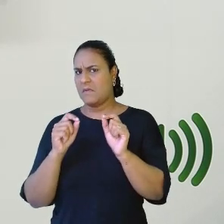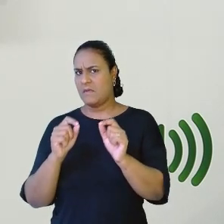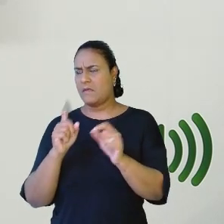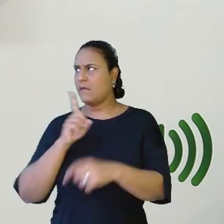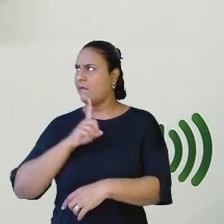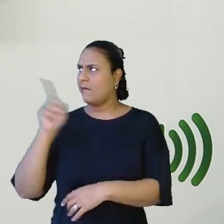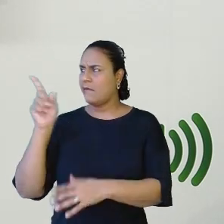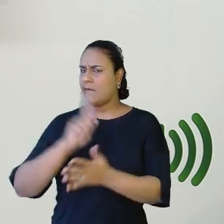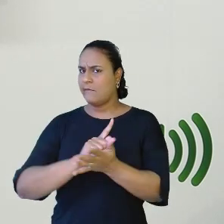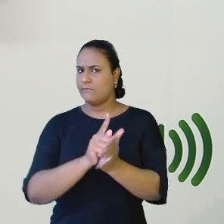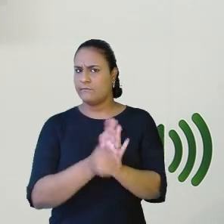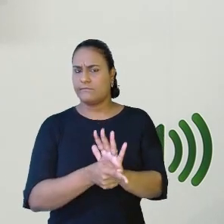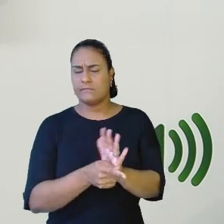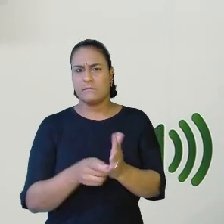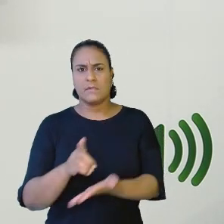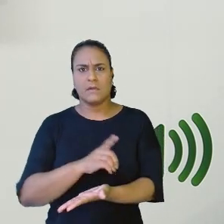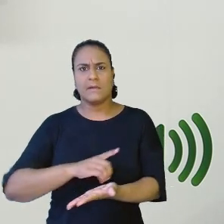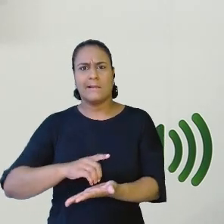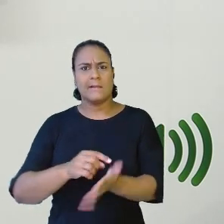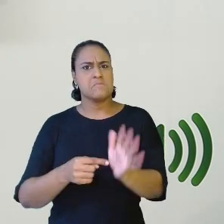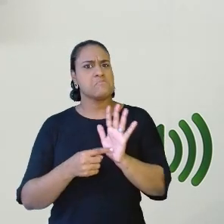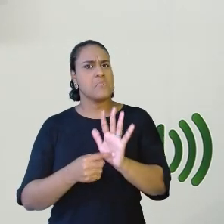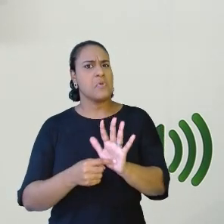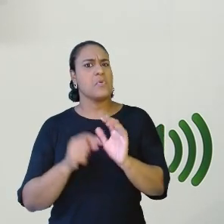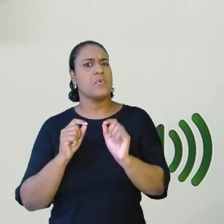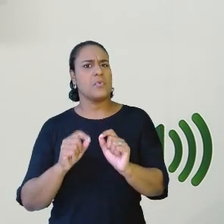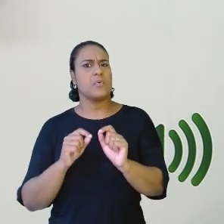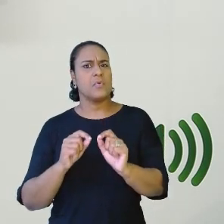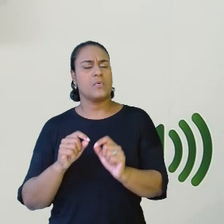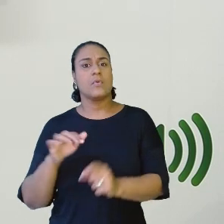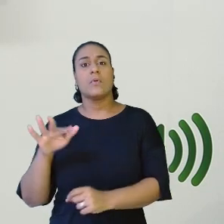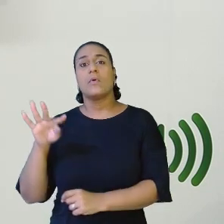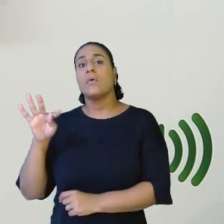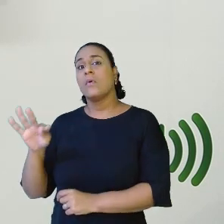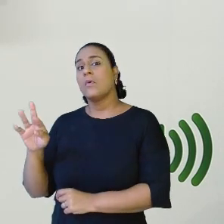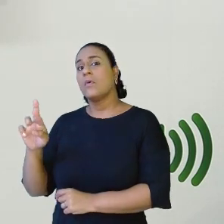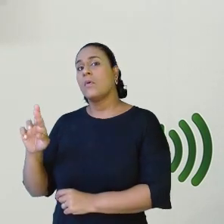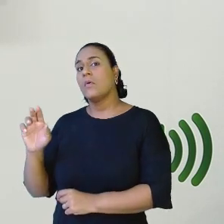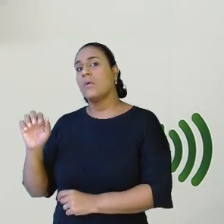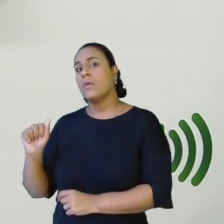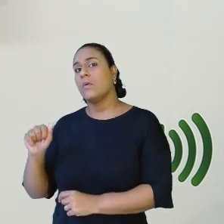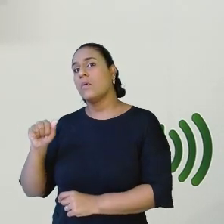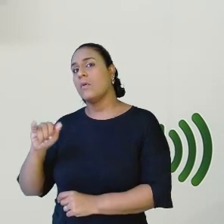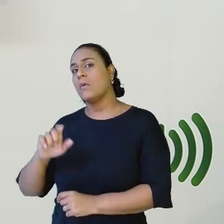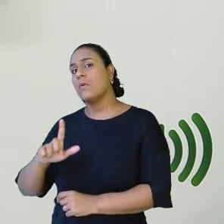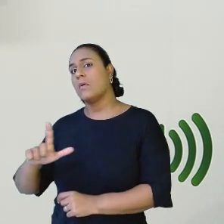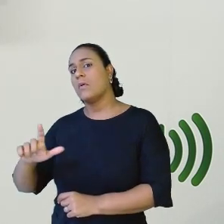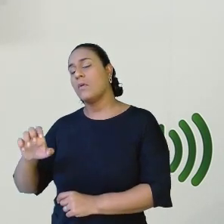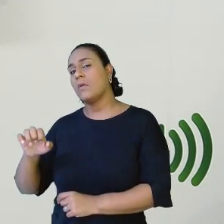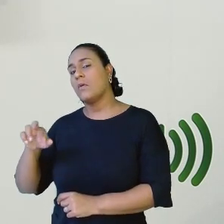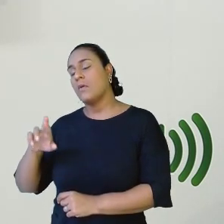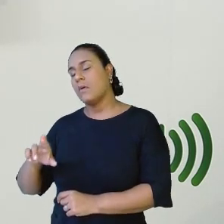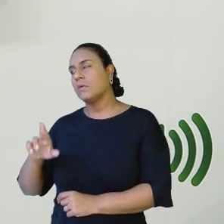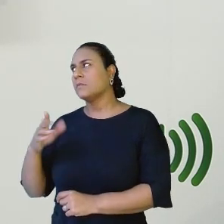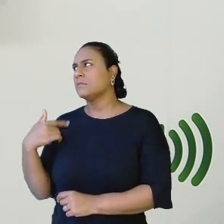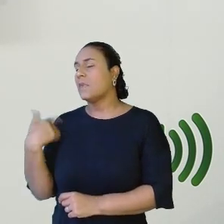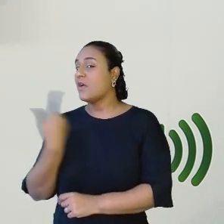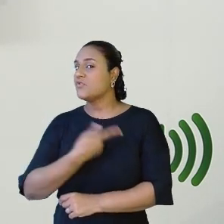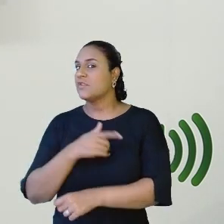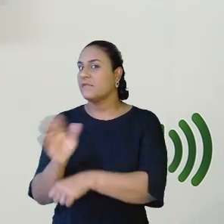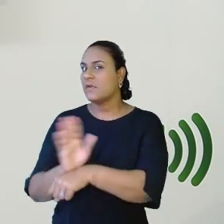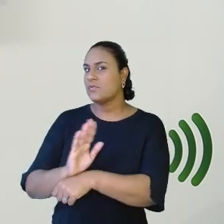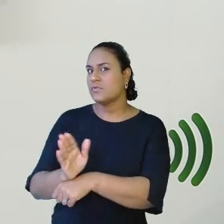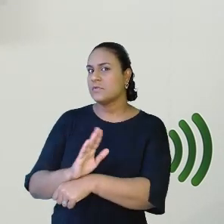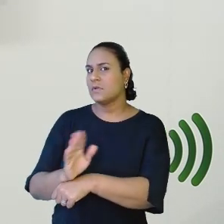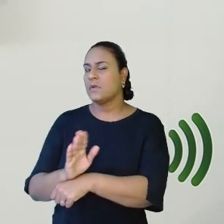digital mostra? O que é que ele fala? Trailer. Quando a gente vai assistir a um filme, geralmente a gente assiste aquele